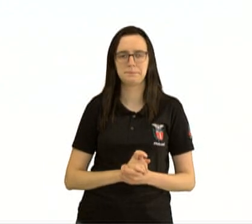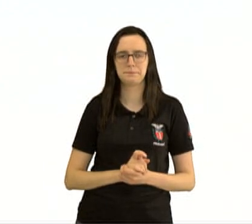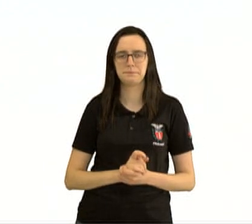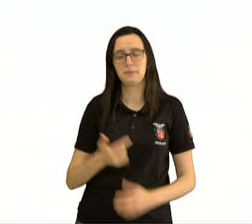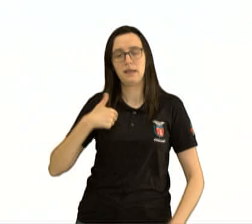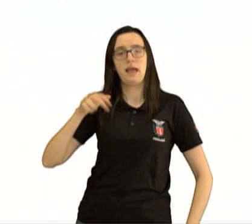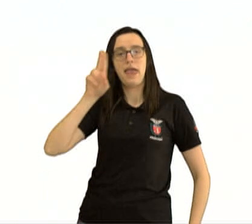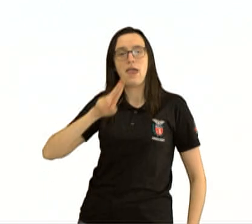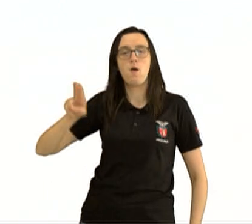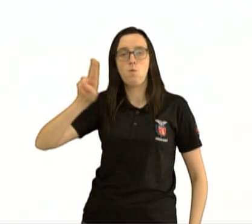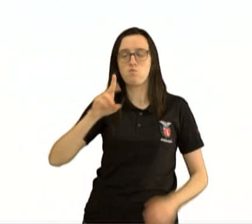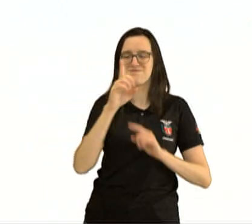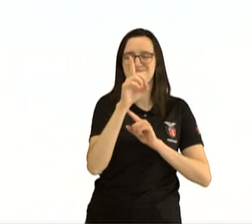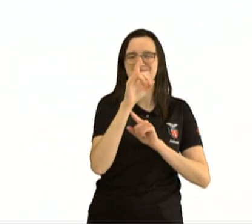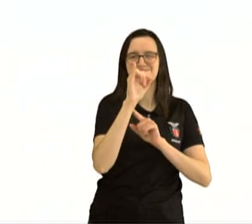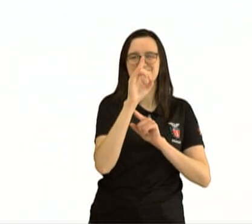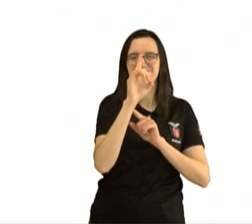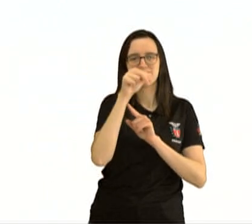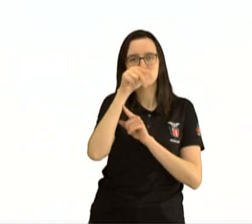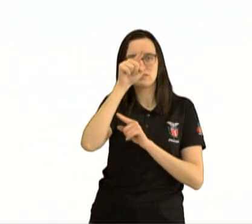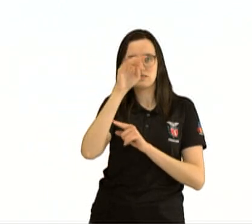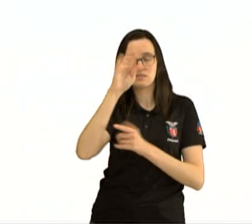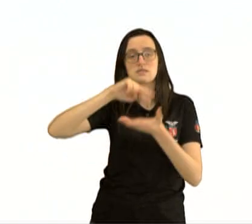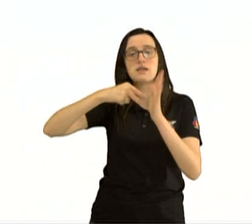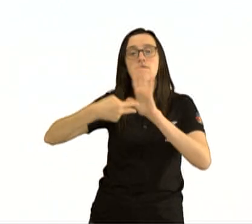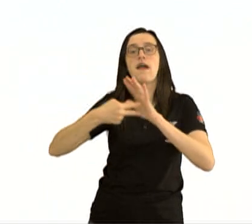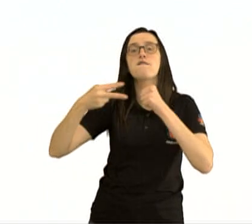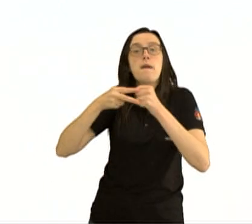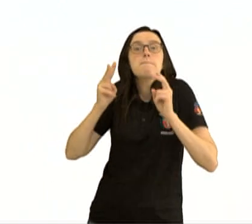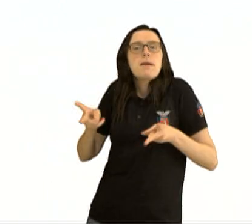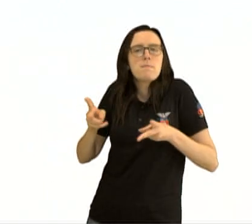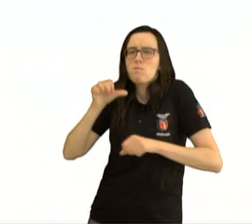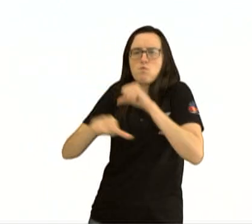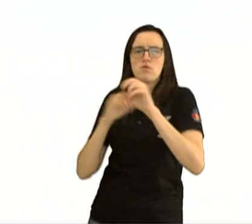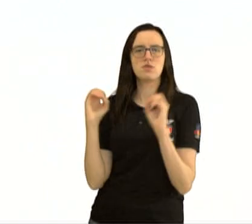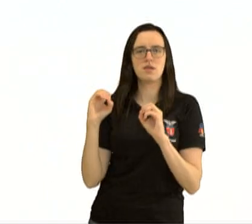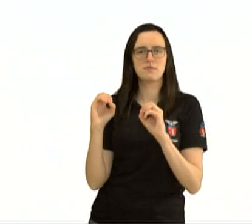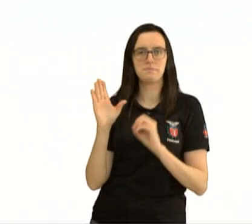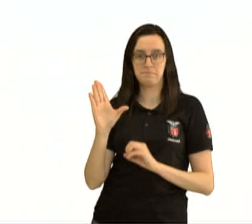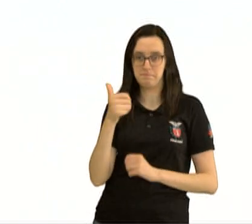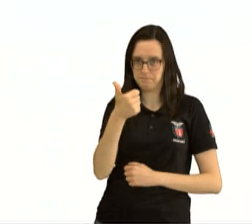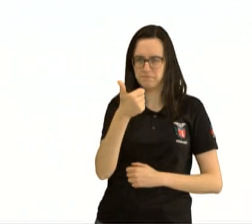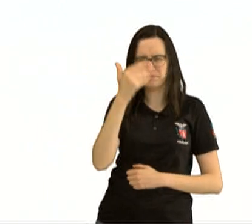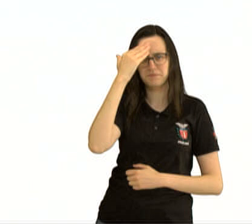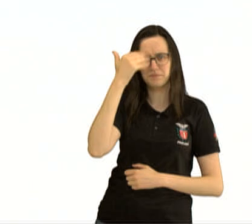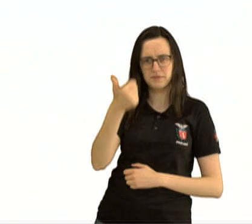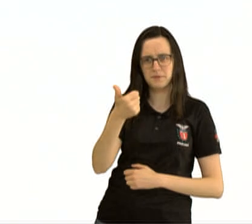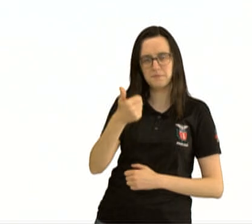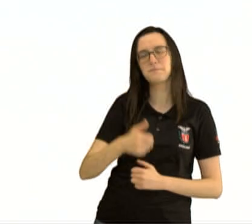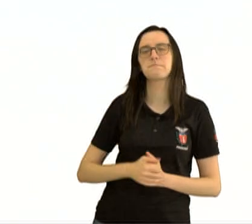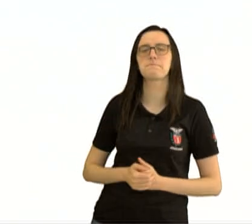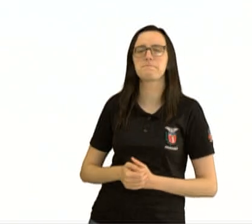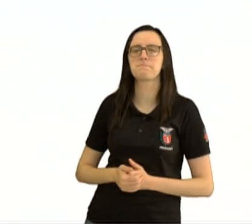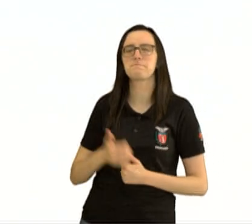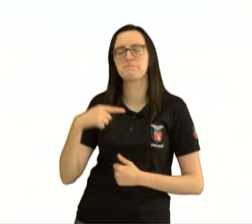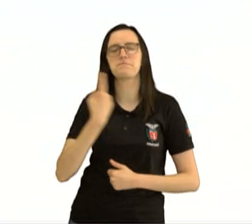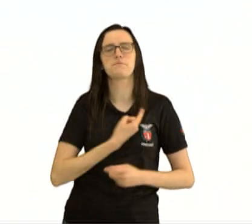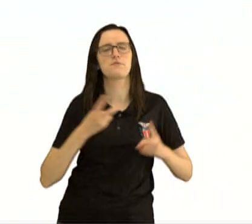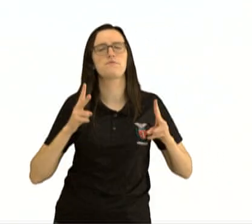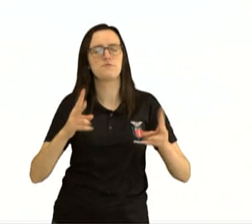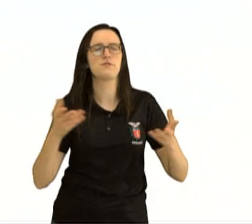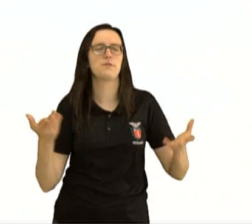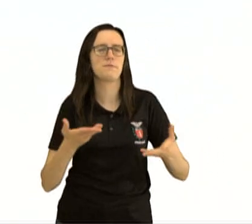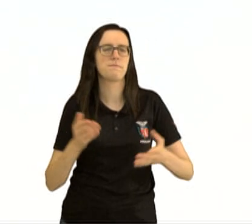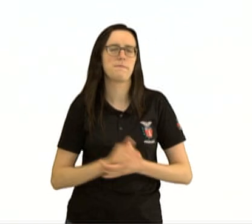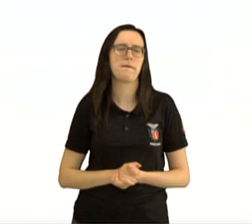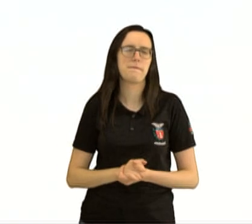usando didn't, né, você mantém o verbo na forma base, ok? Deu para entender? Bora seguir então.